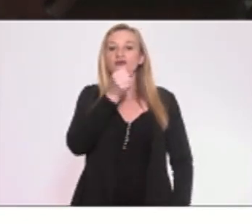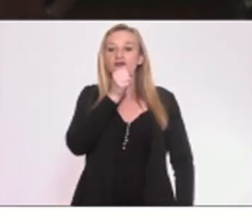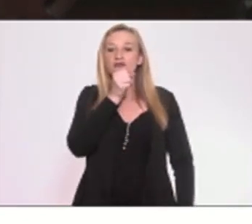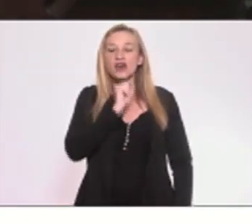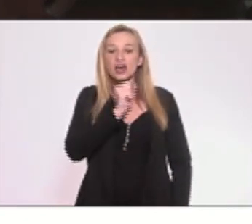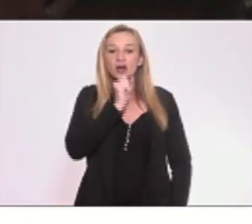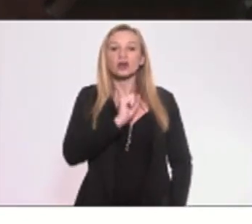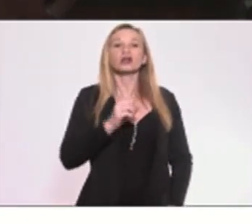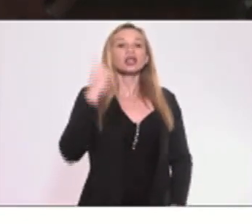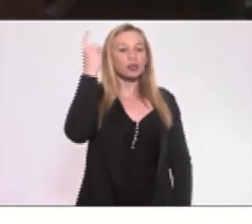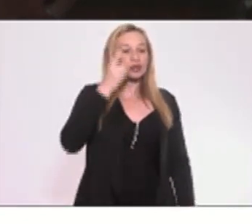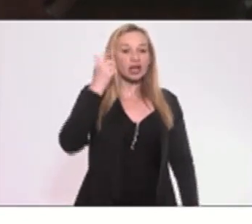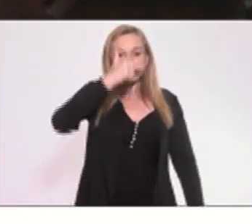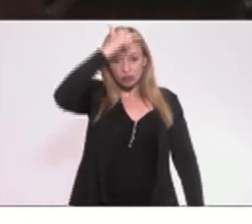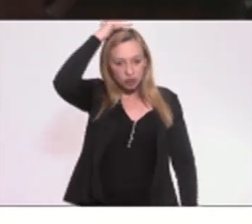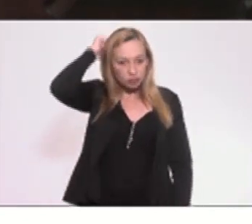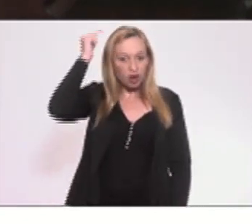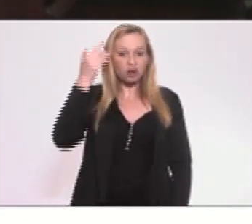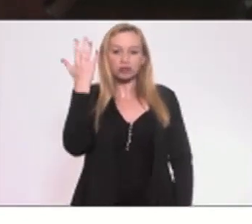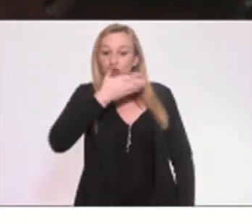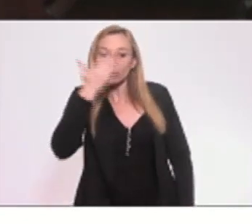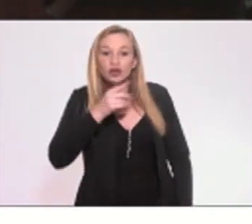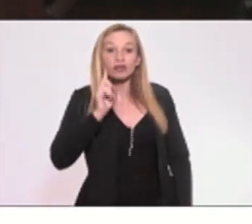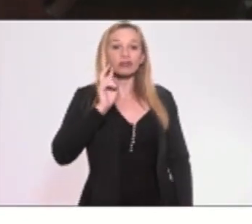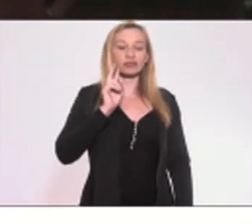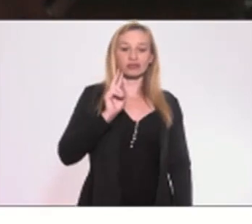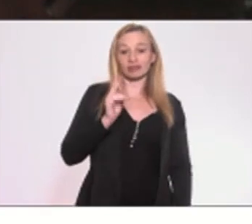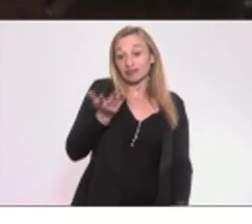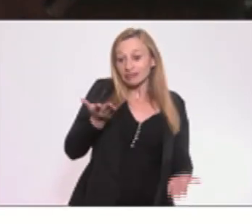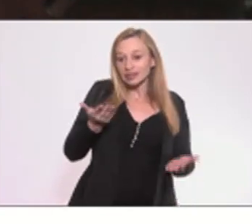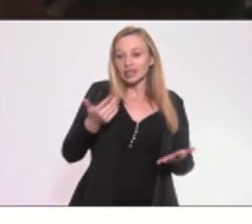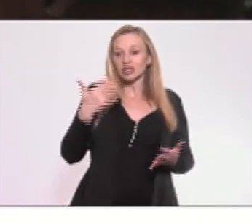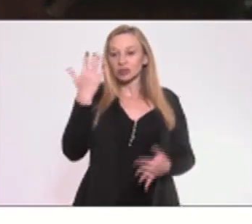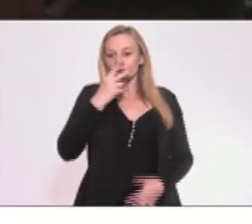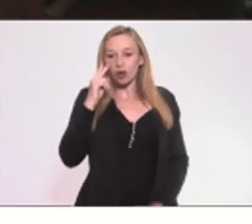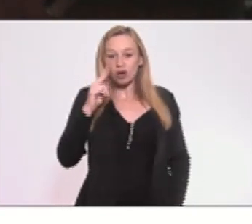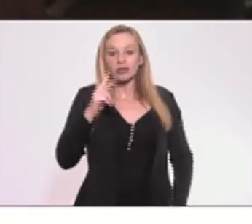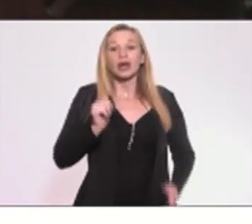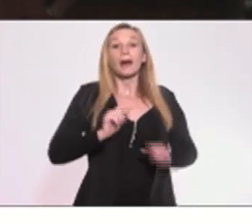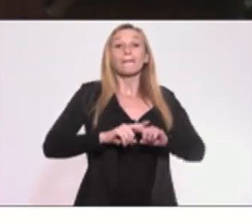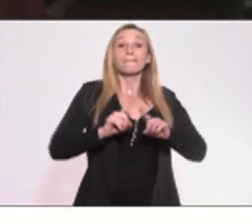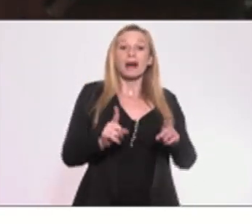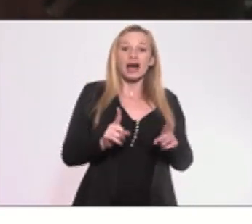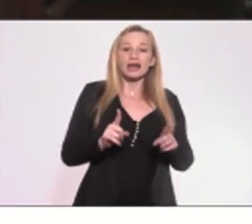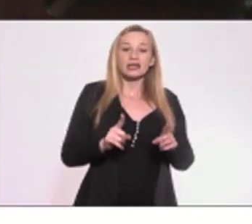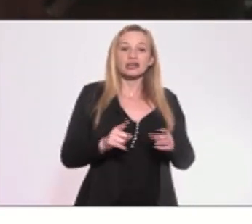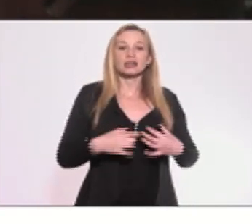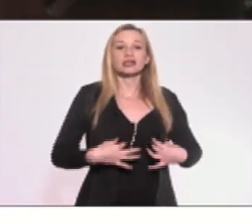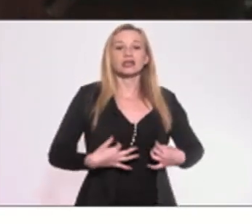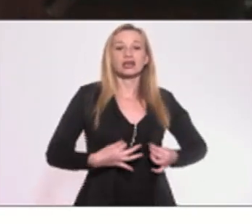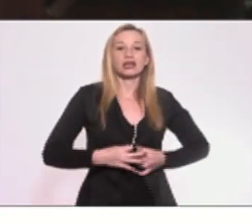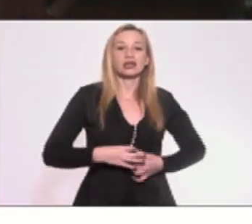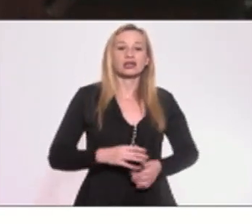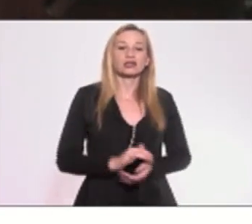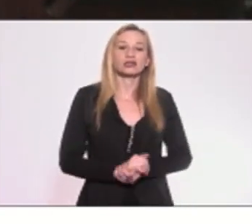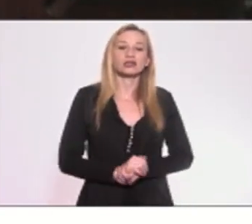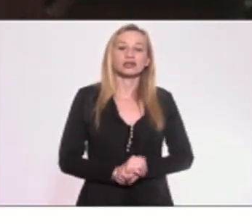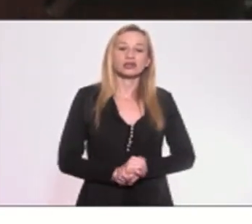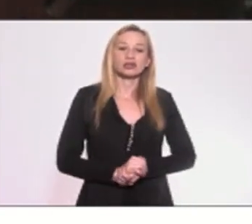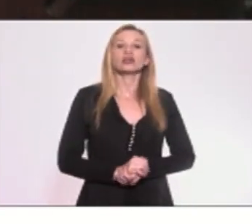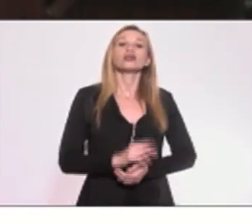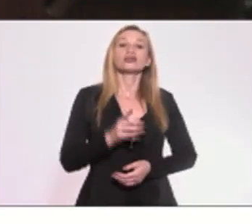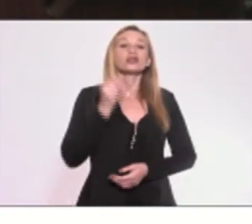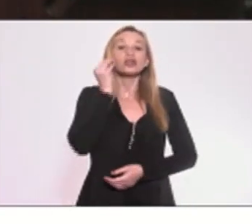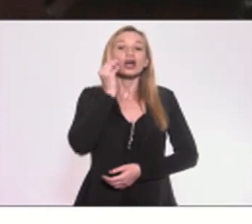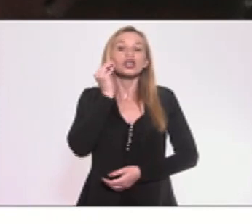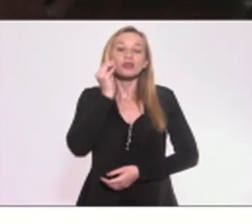Paulo, por exemplo, eu não estou vendo aqui agora sobre os meus olhos, mas um parlamentar que sempre me guia muito por sua